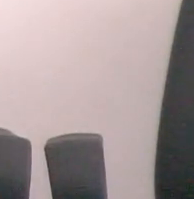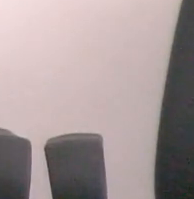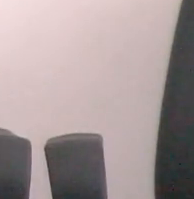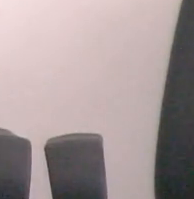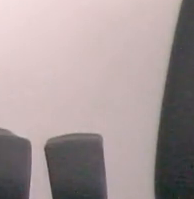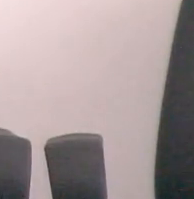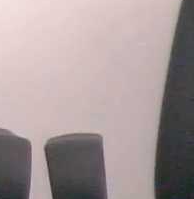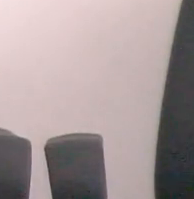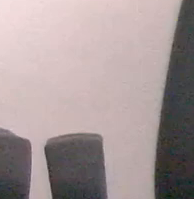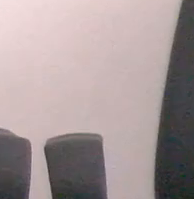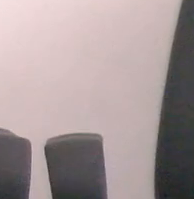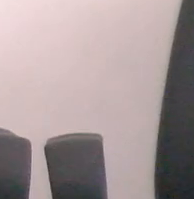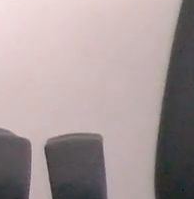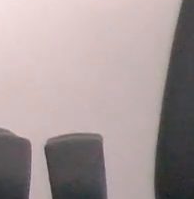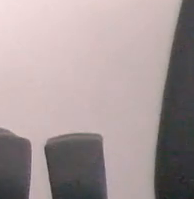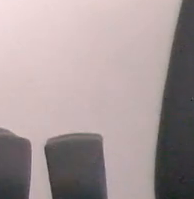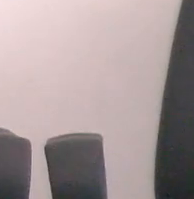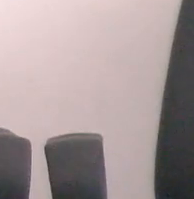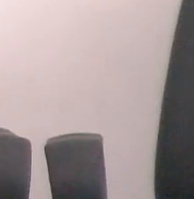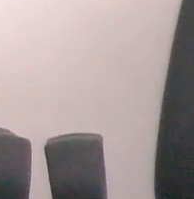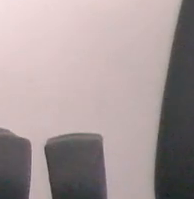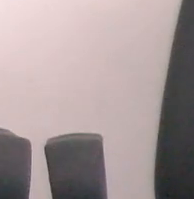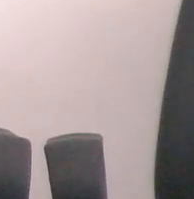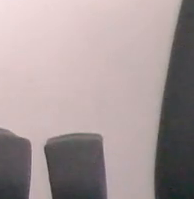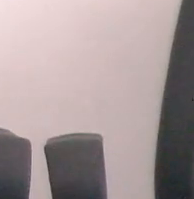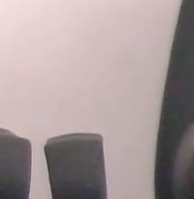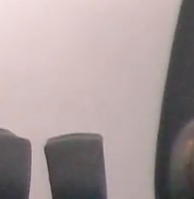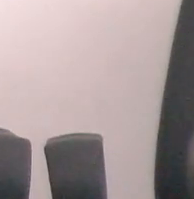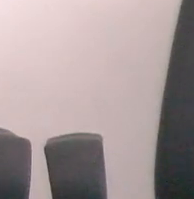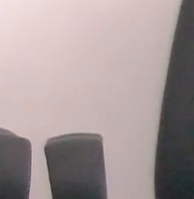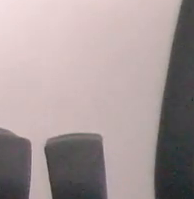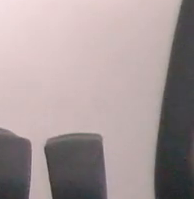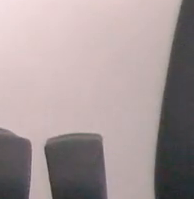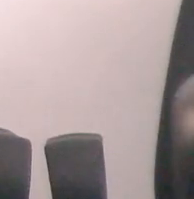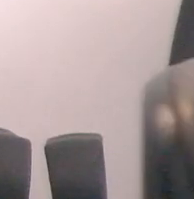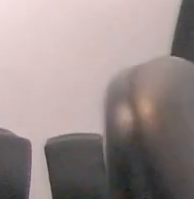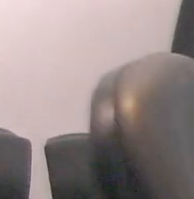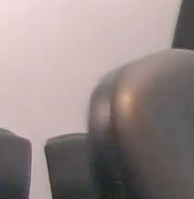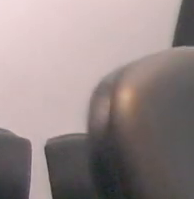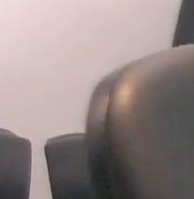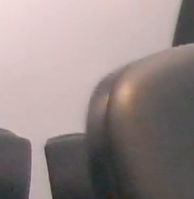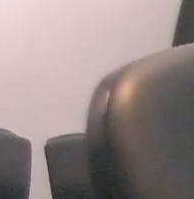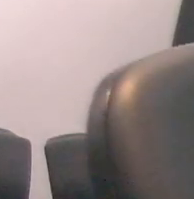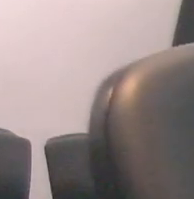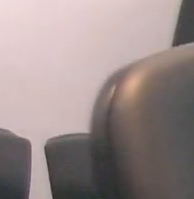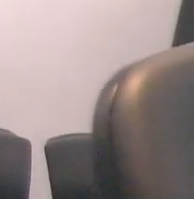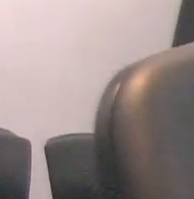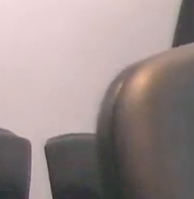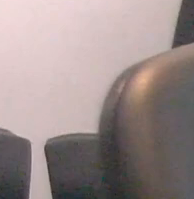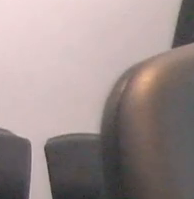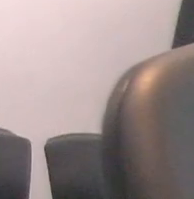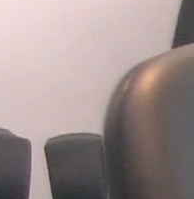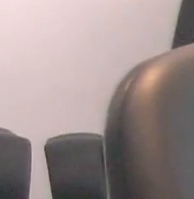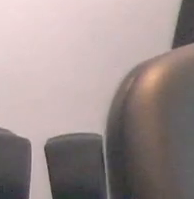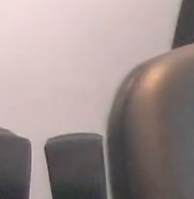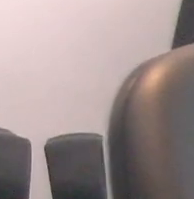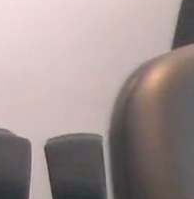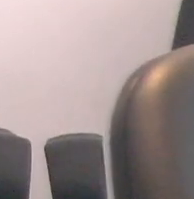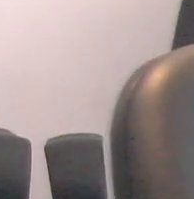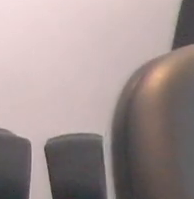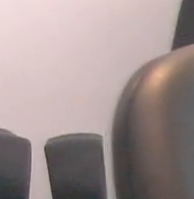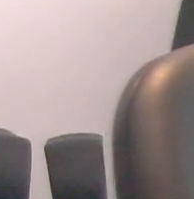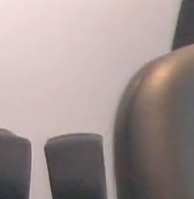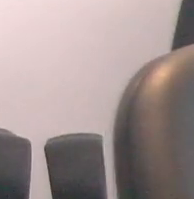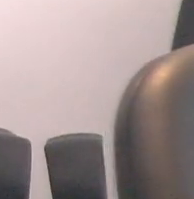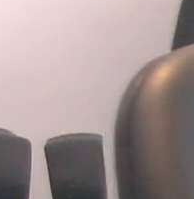UFRJ e cada um né dos senhores e senhoras porque todos são importantes aqui nesse nesse momento